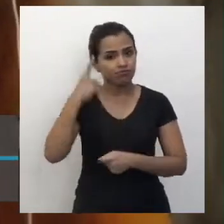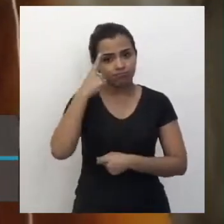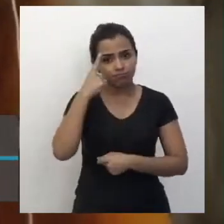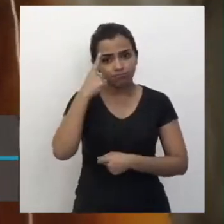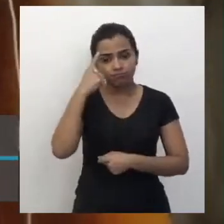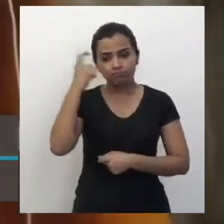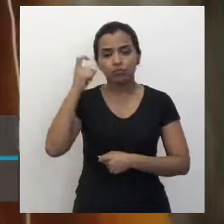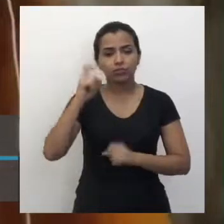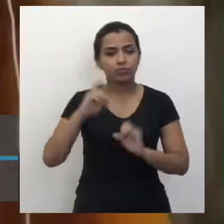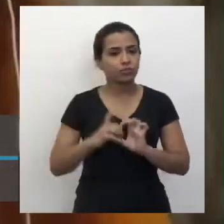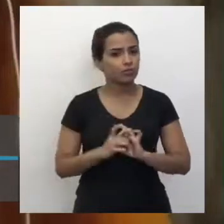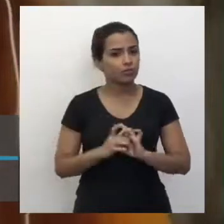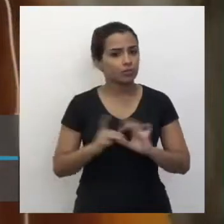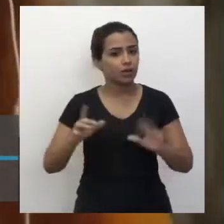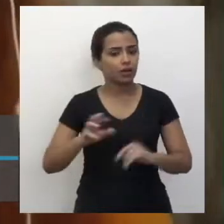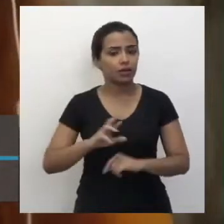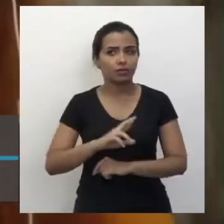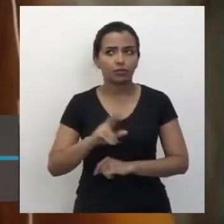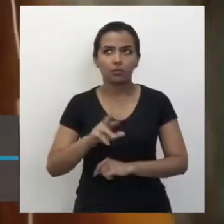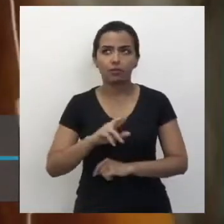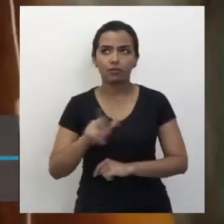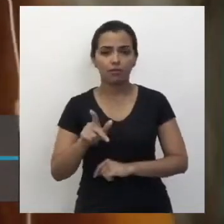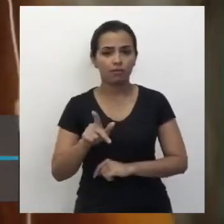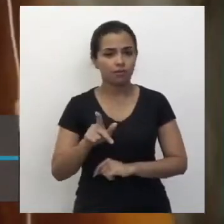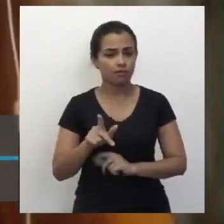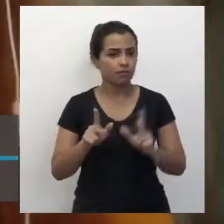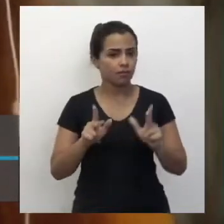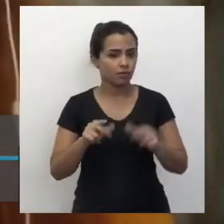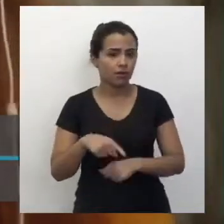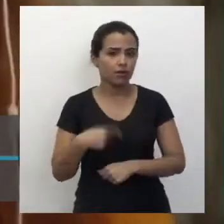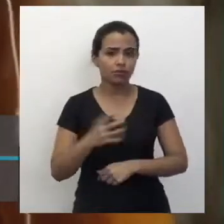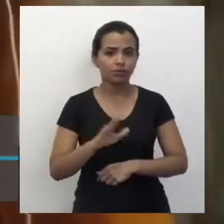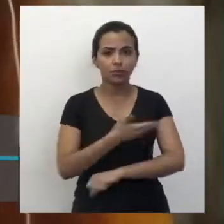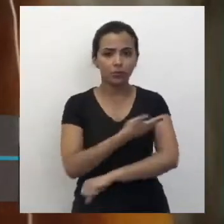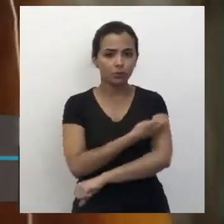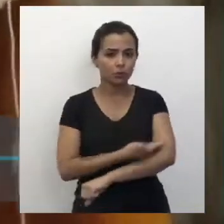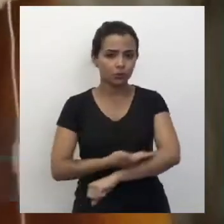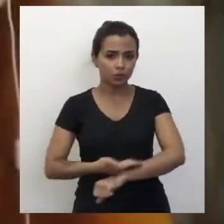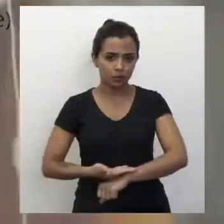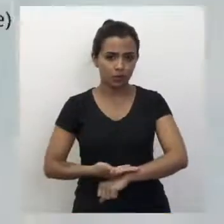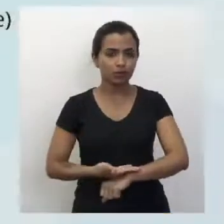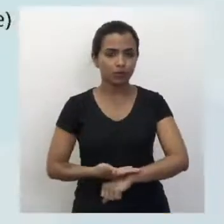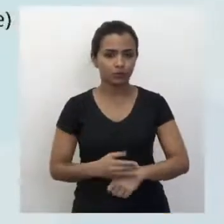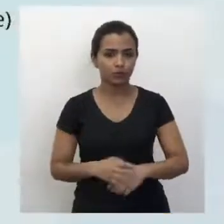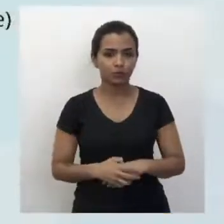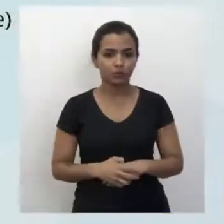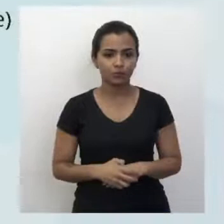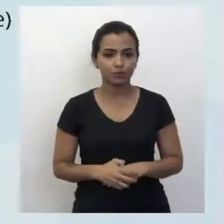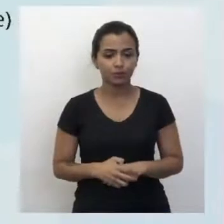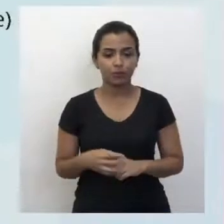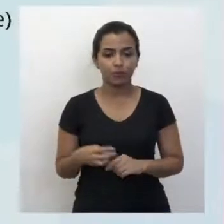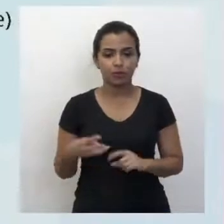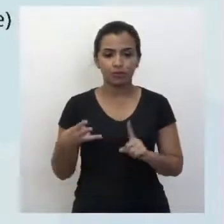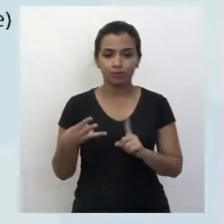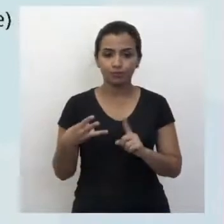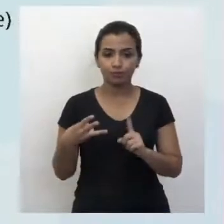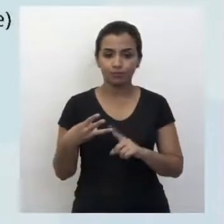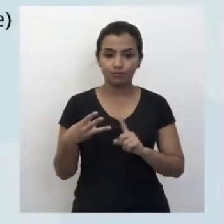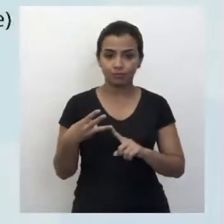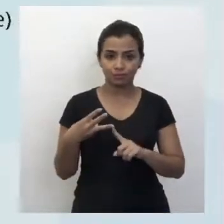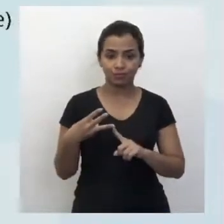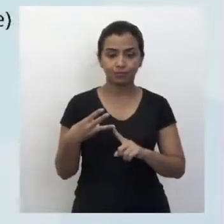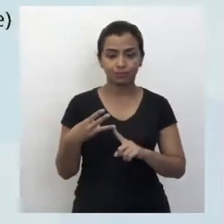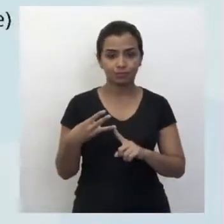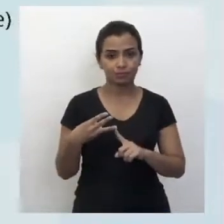de liberdade que não é aquela a qual nós estamos habituados a ver. E, por fim, trago também ainda